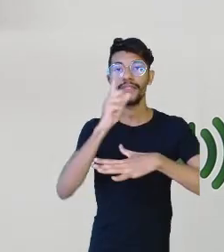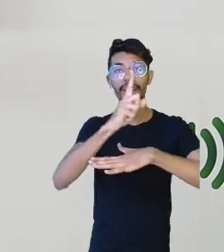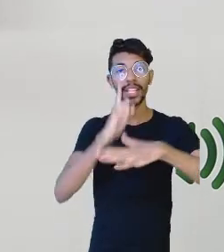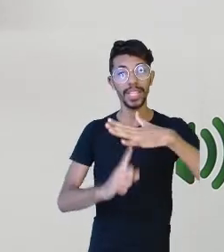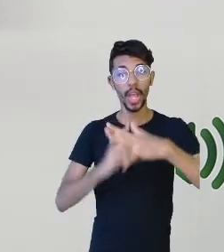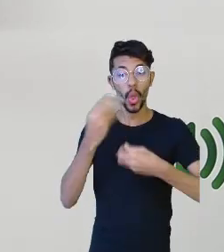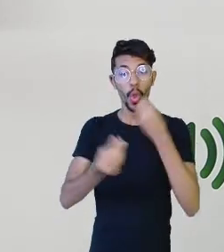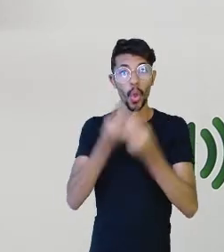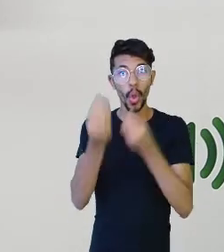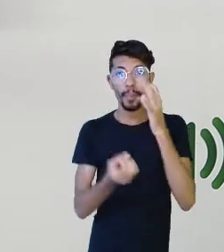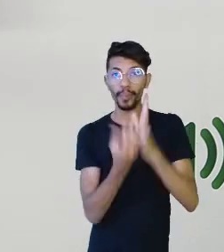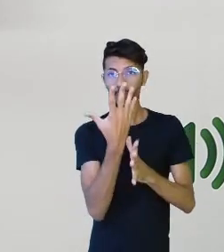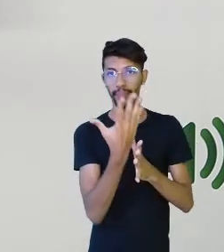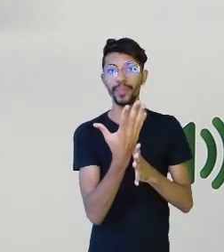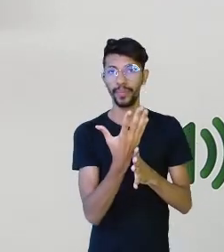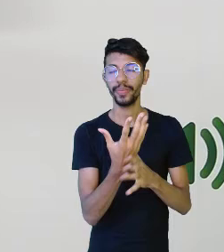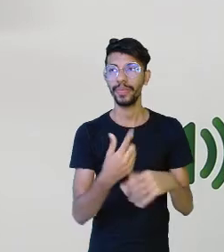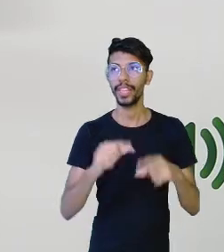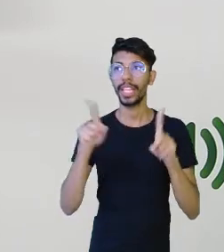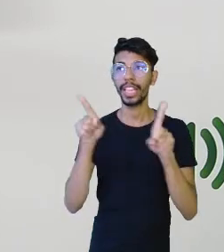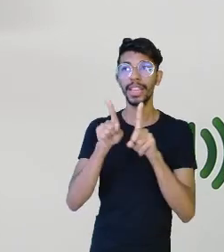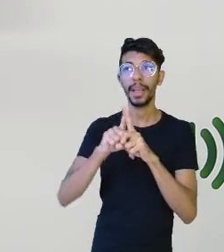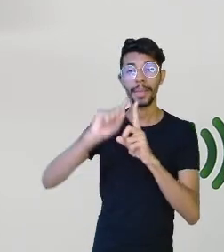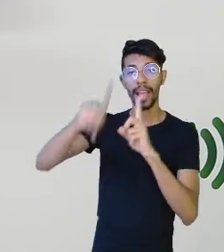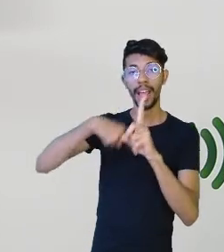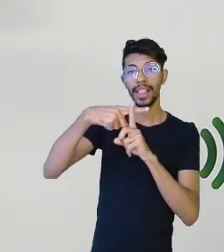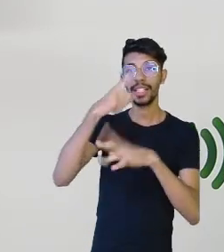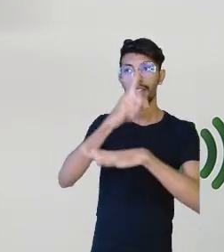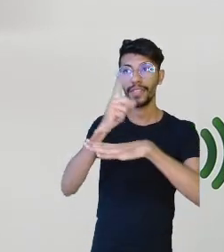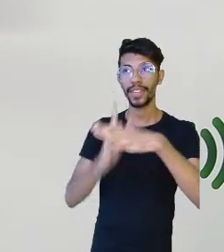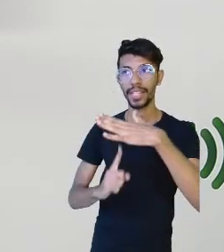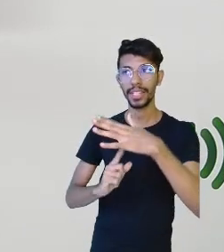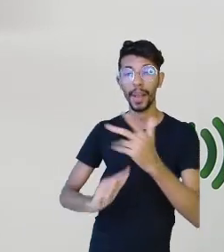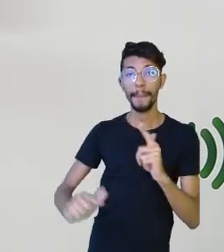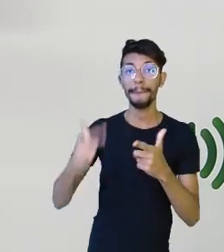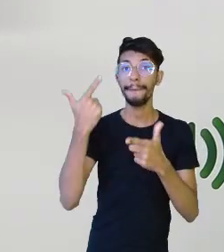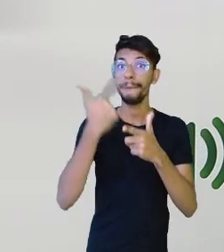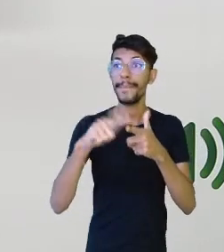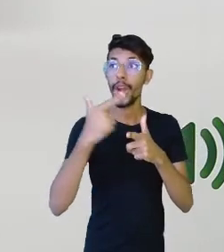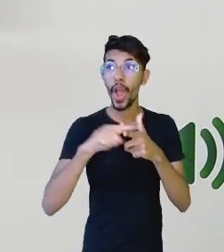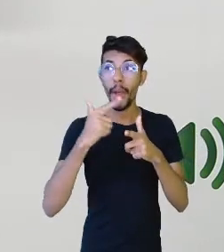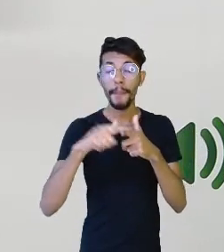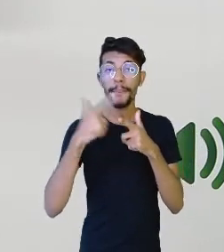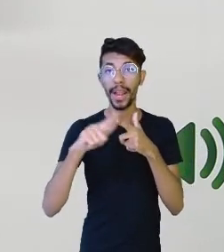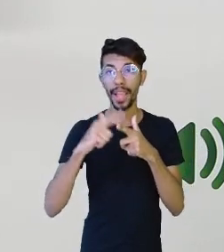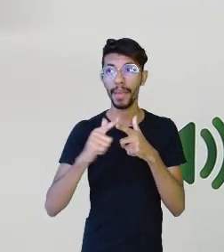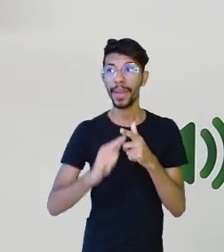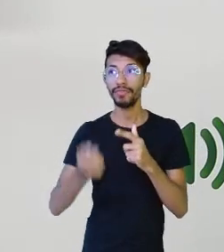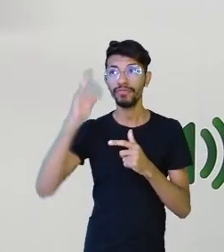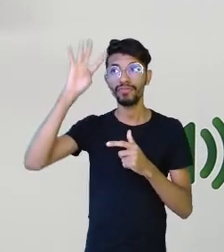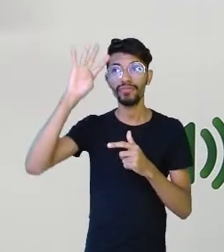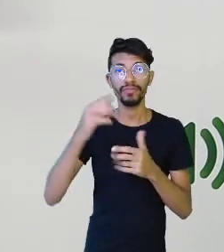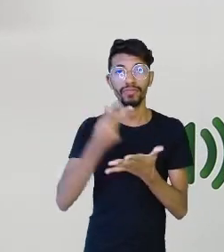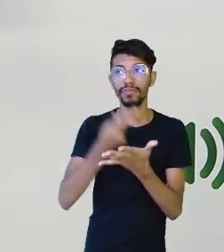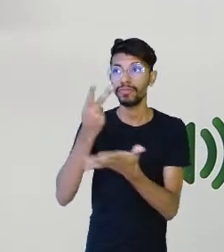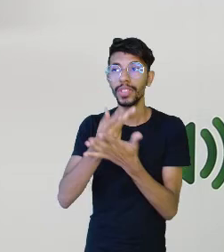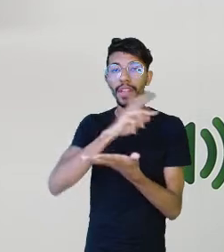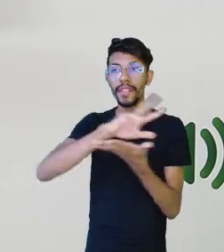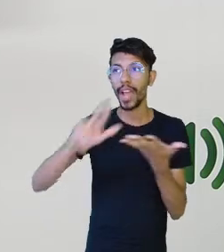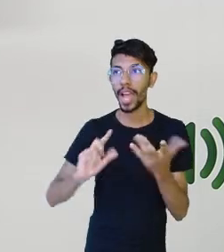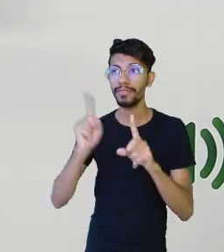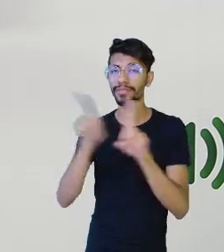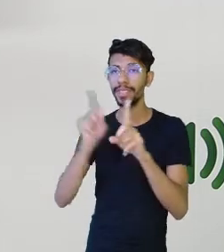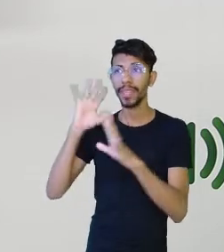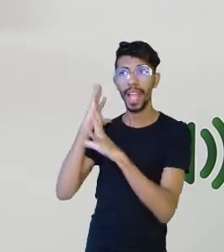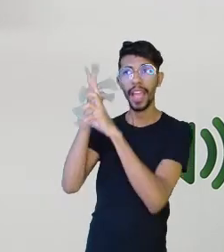frações são formadas, adição de frações, problemas com situações diversas, a gente vai revisar o